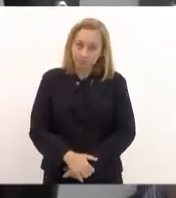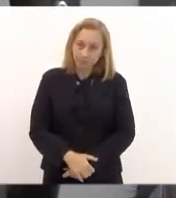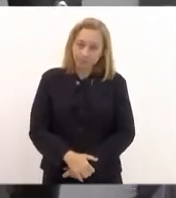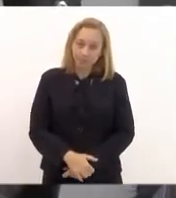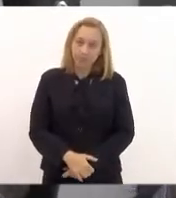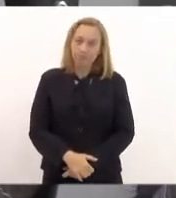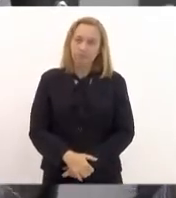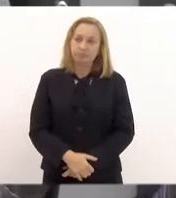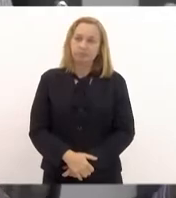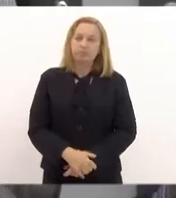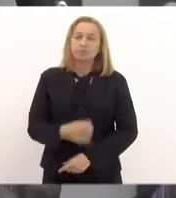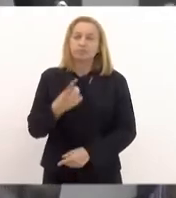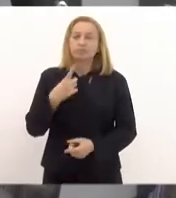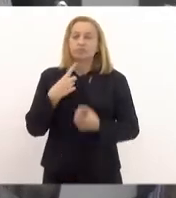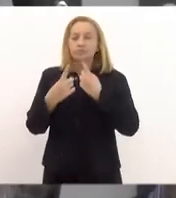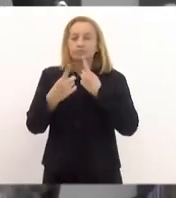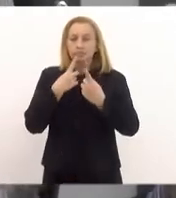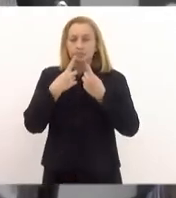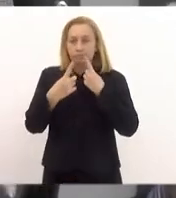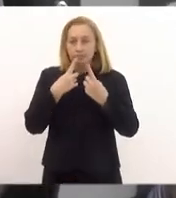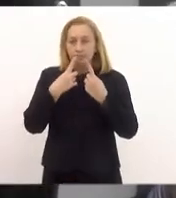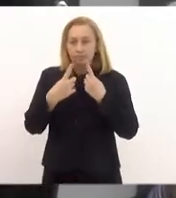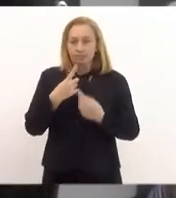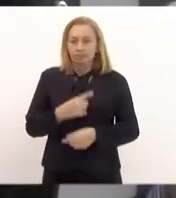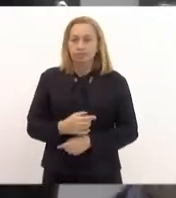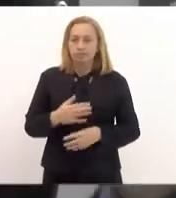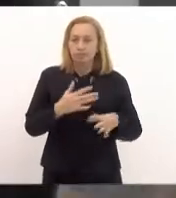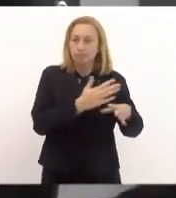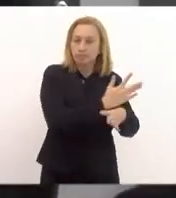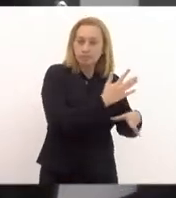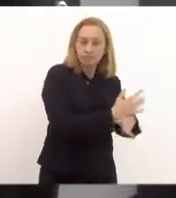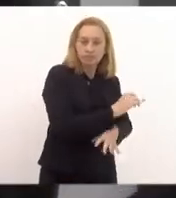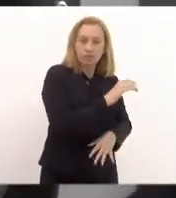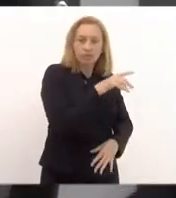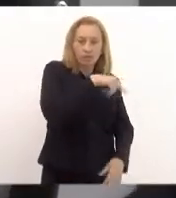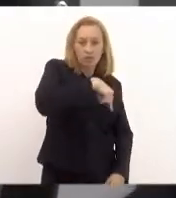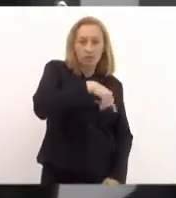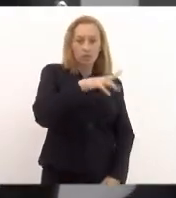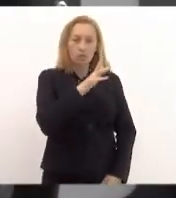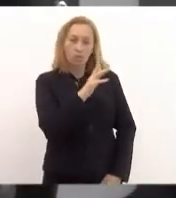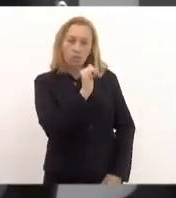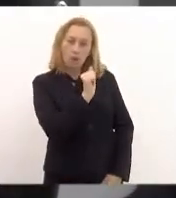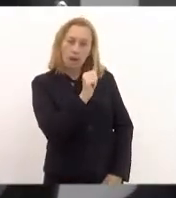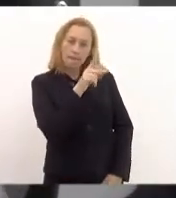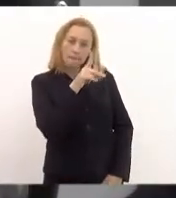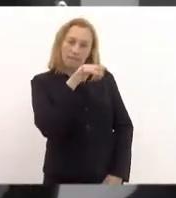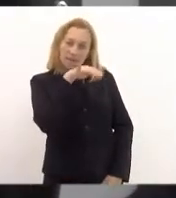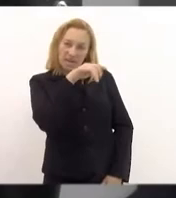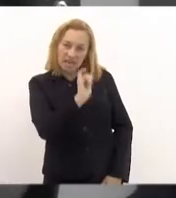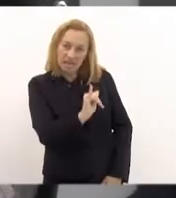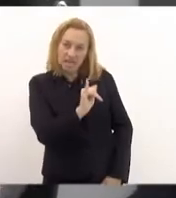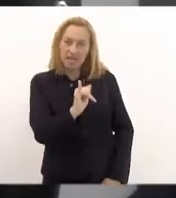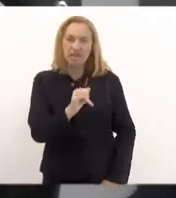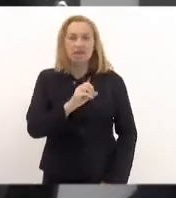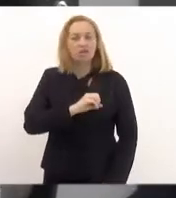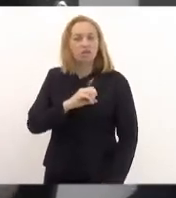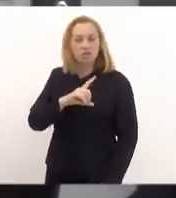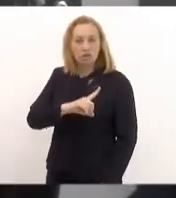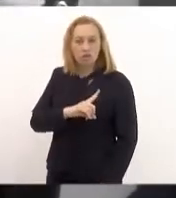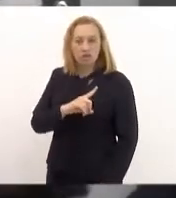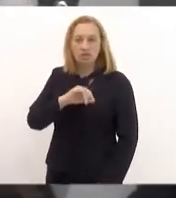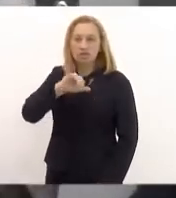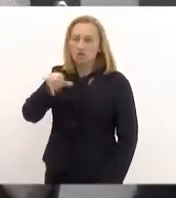da rodovia, compreendendo a cidade de Guapimirim, Magé, Duque de Caxias, Nova Iguaçu, Queimado,